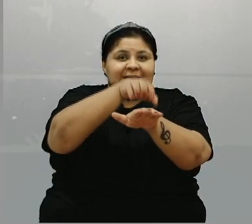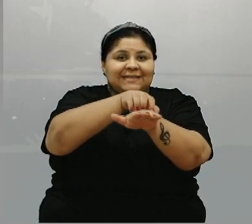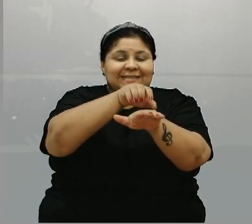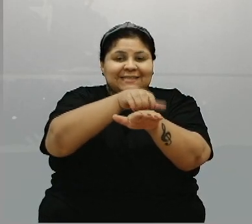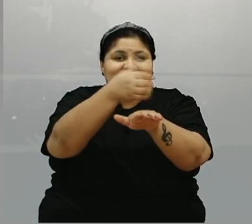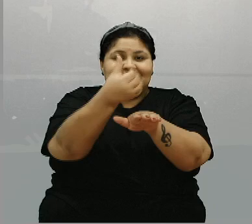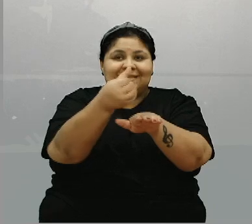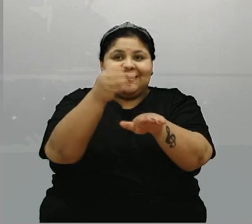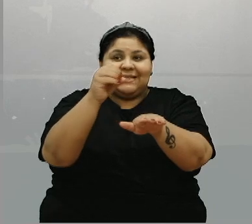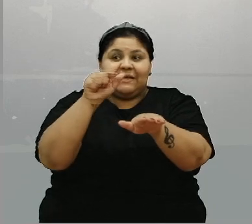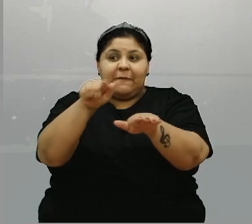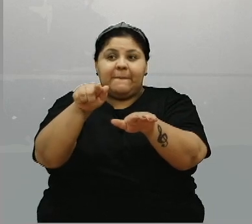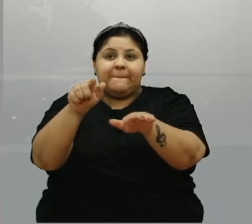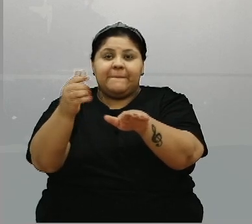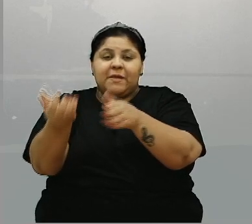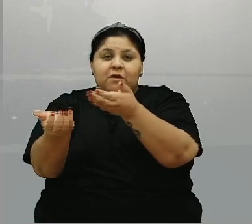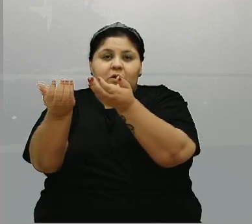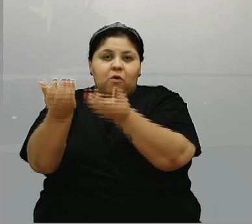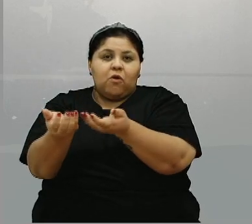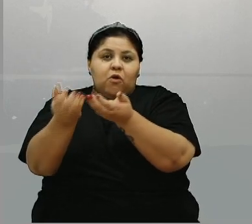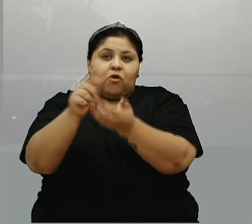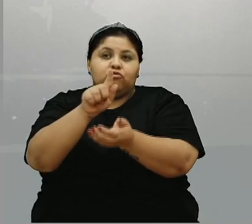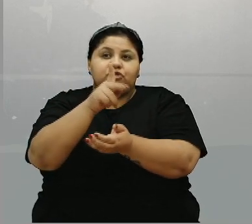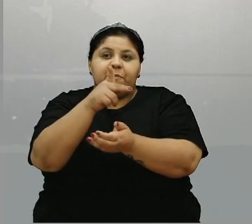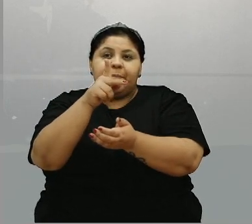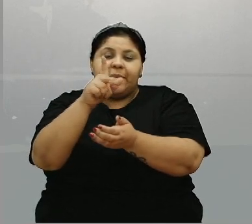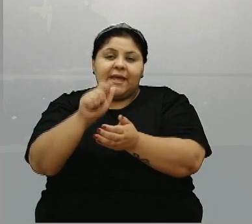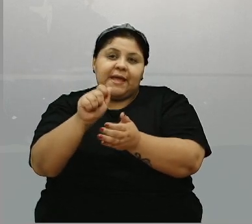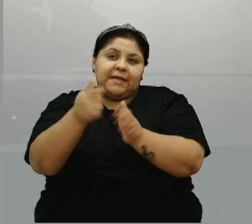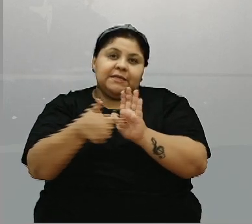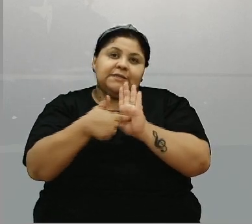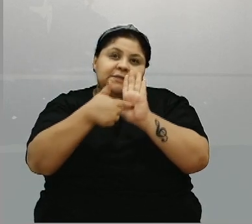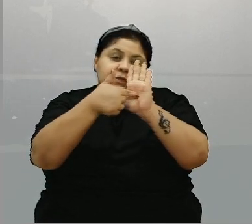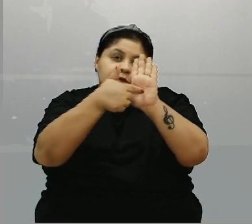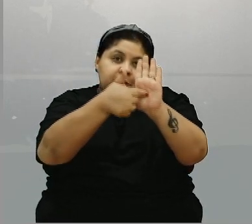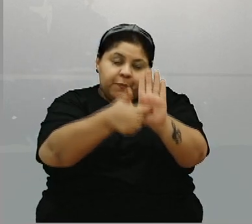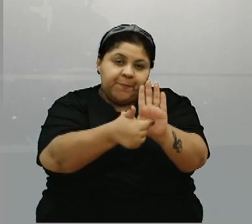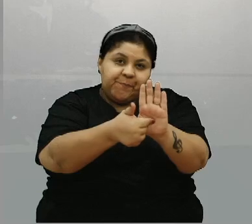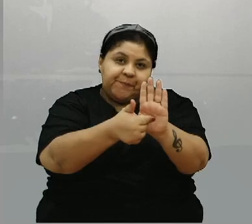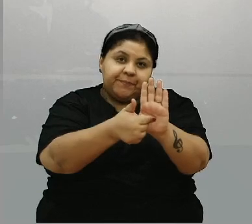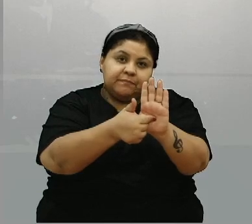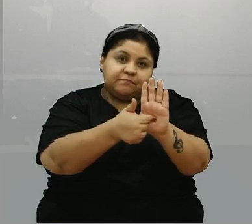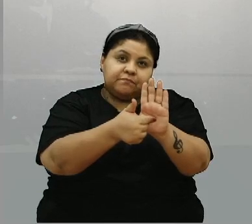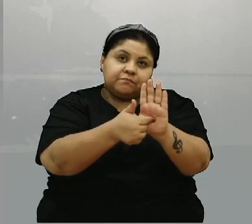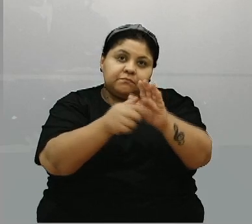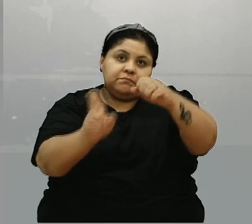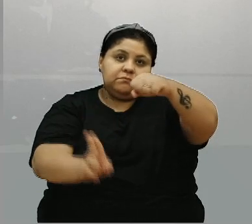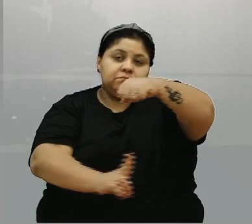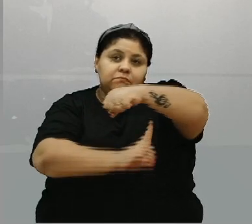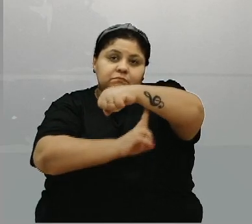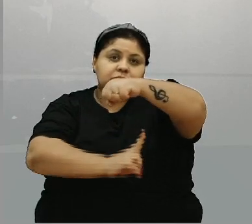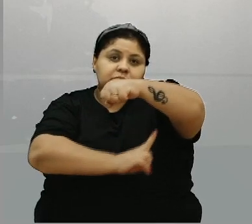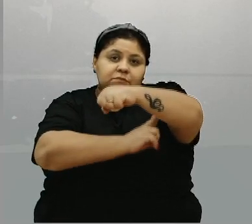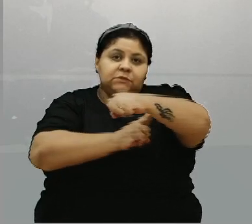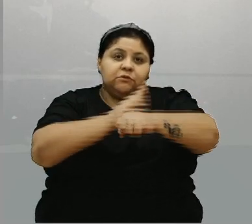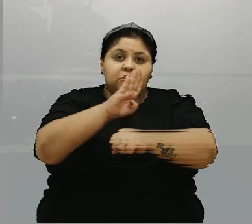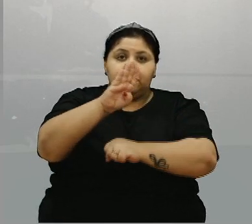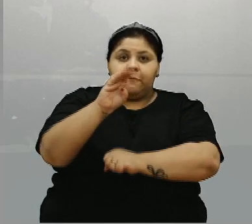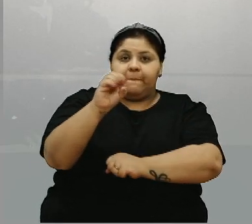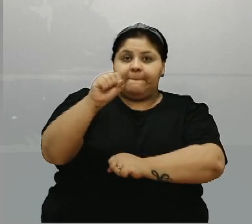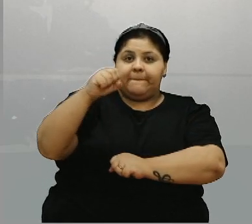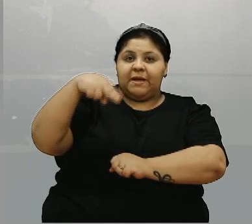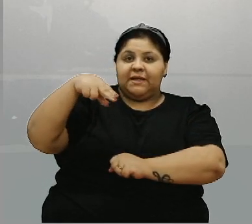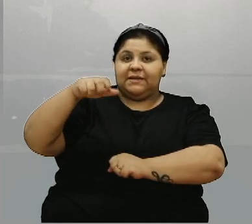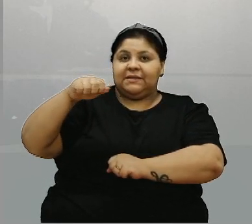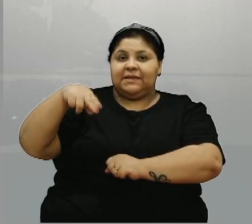quilos. E o GPS indicou ele, para ele no caso, pegar a ponte do Bananal, que não